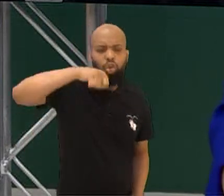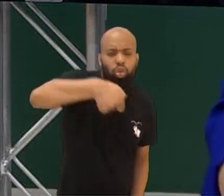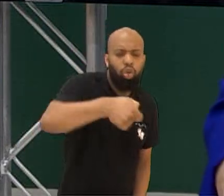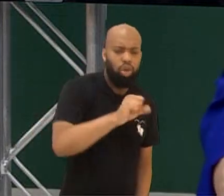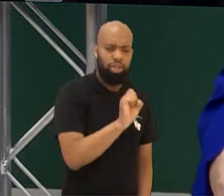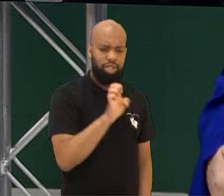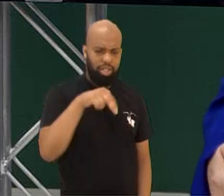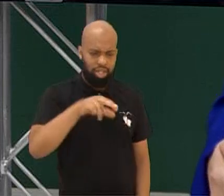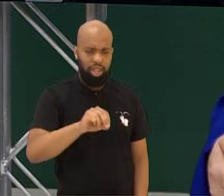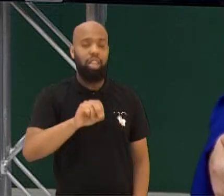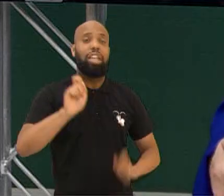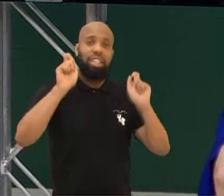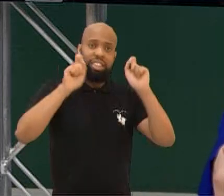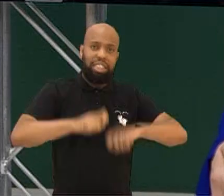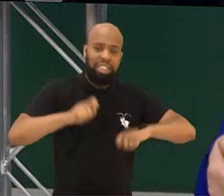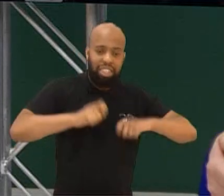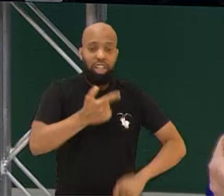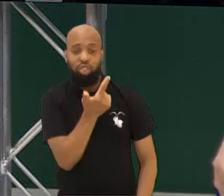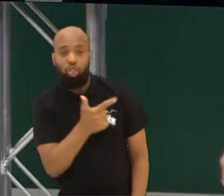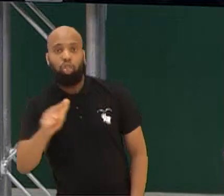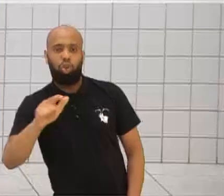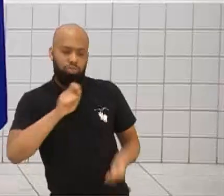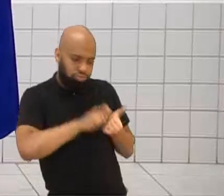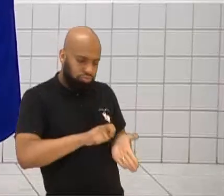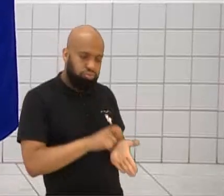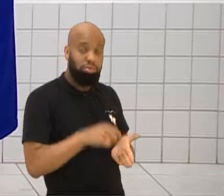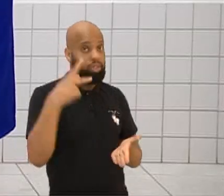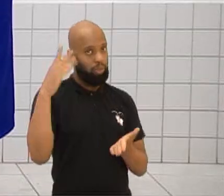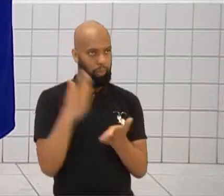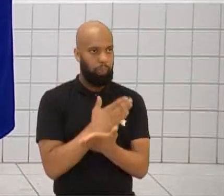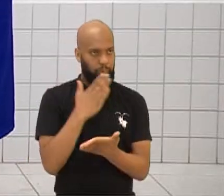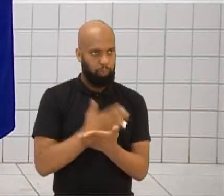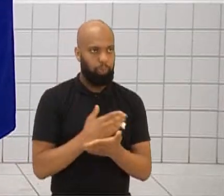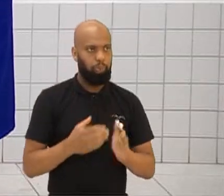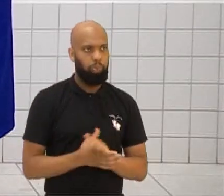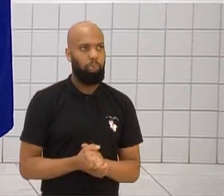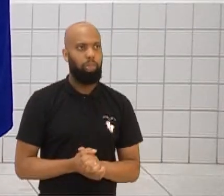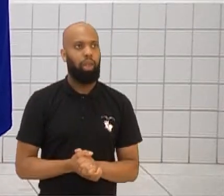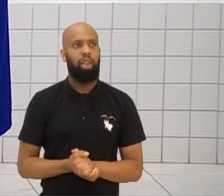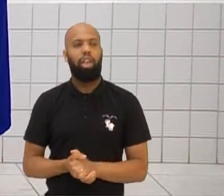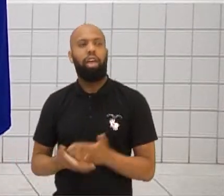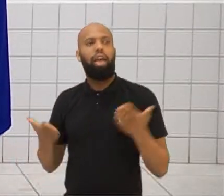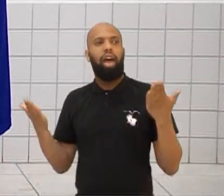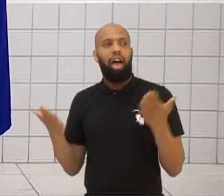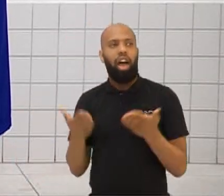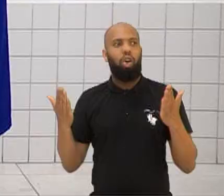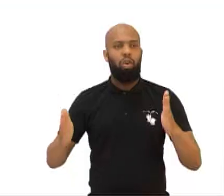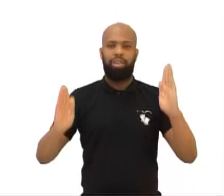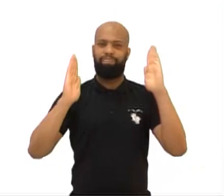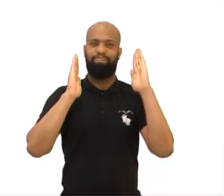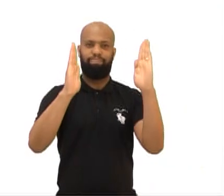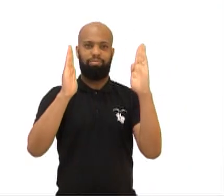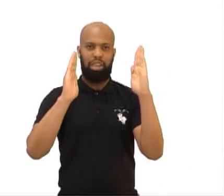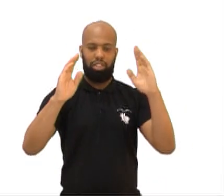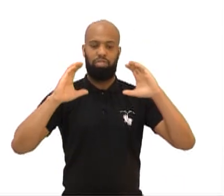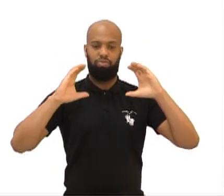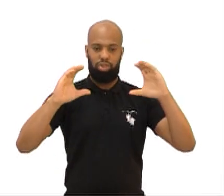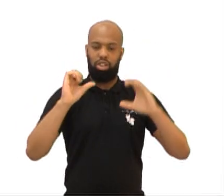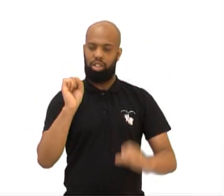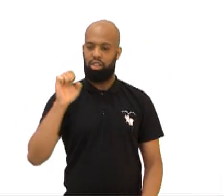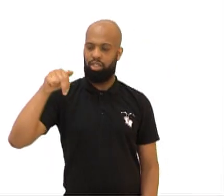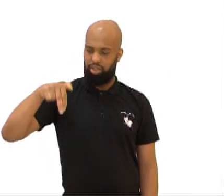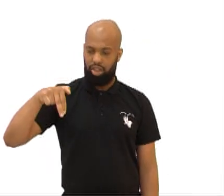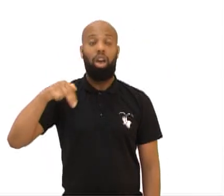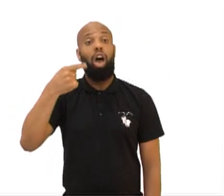que vale a pena reforçar e você fazer uma anotaçãozinha aí. Então, lá. Então, o período da função seno.